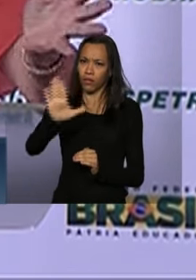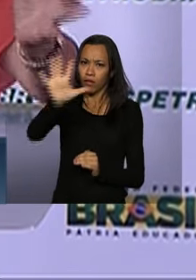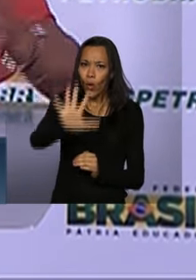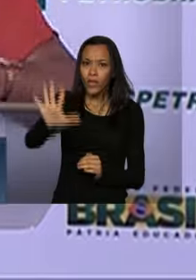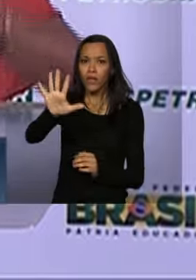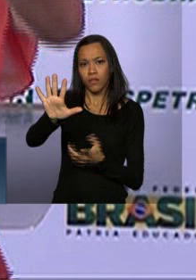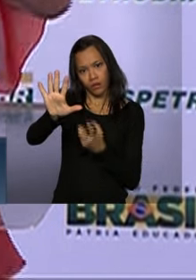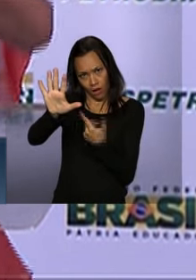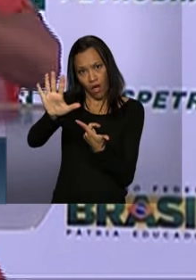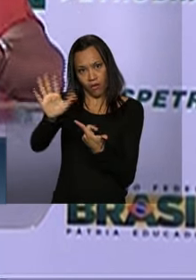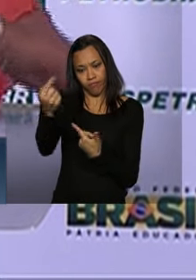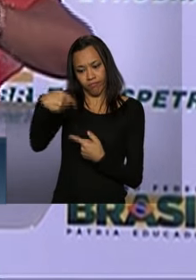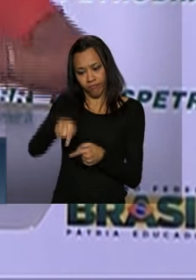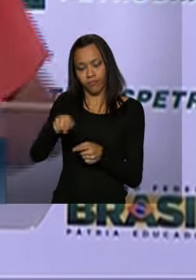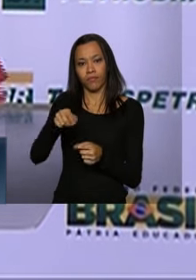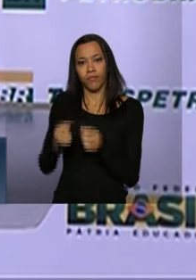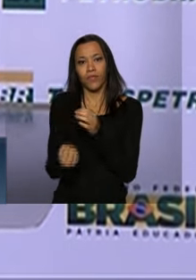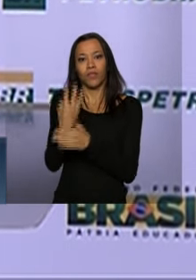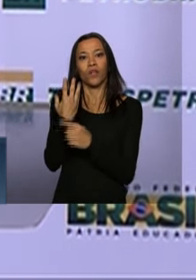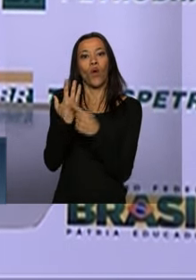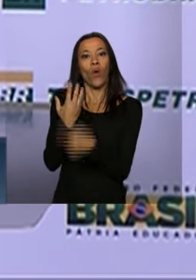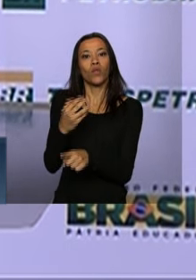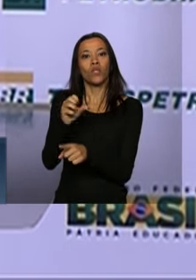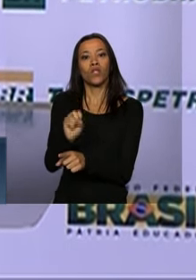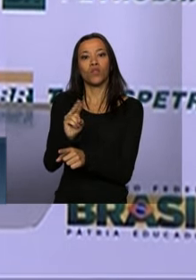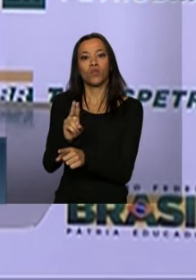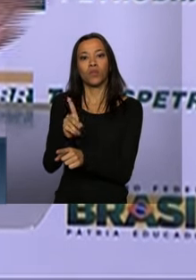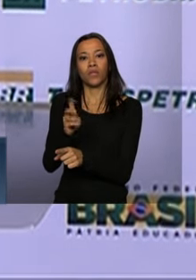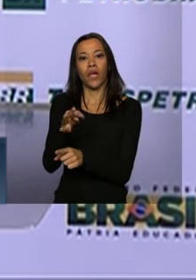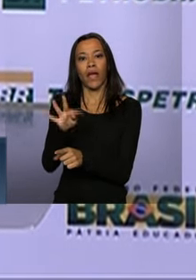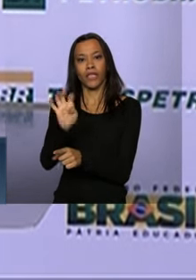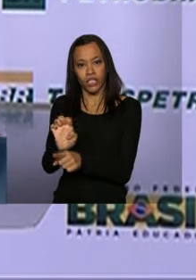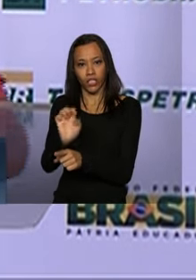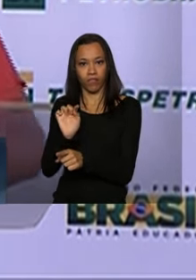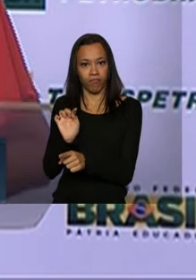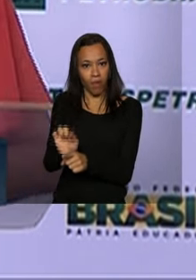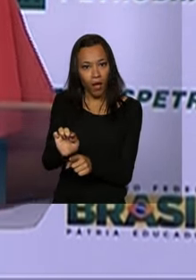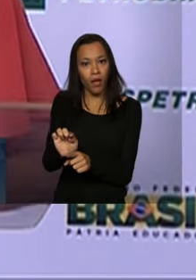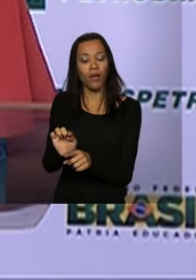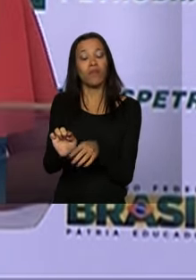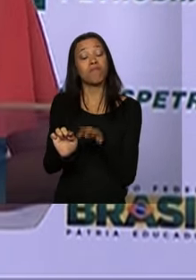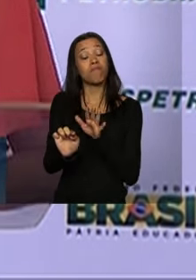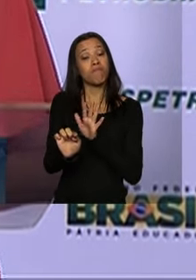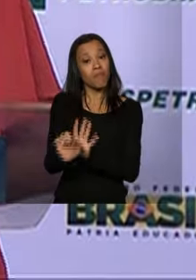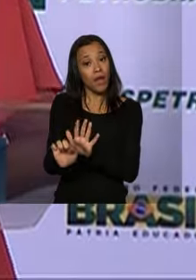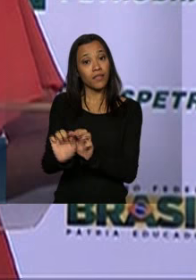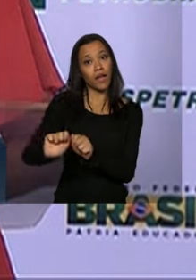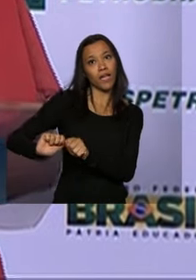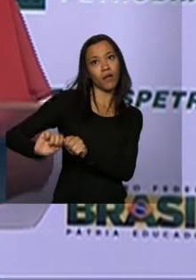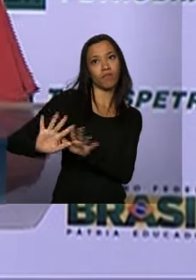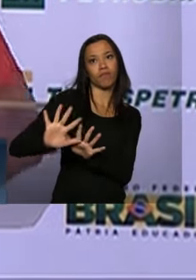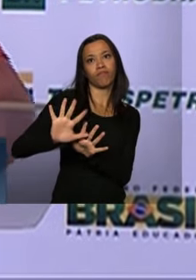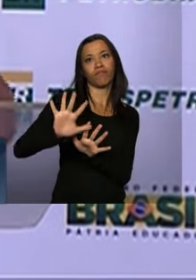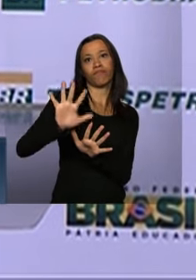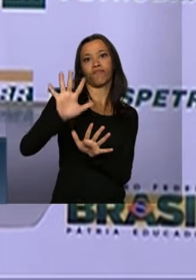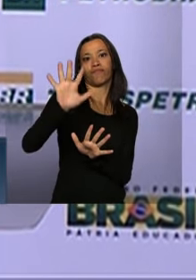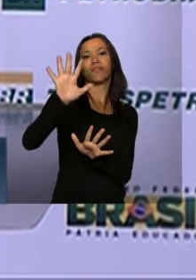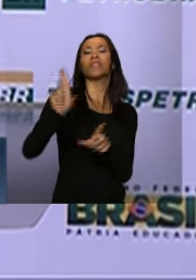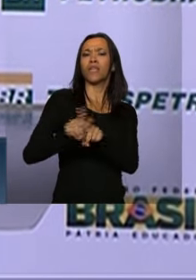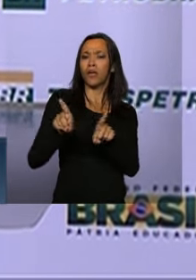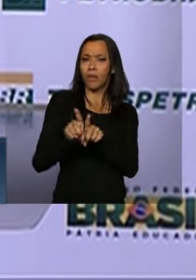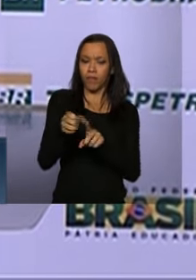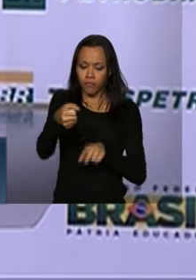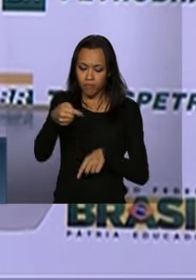no Sudeste, onde ela sempre se localizou, mas ia também se localizar no